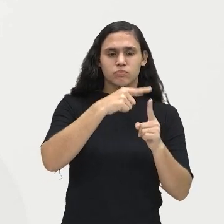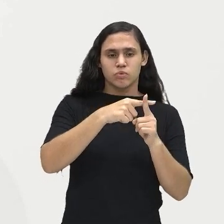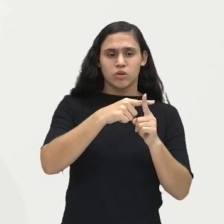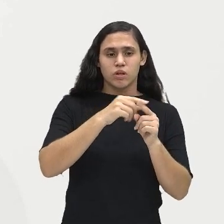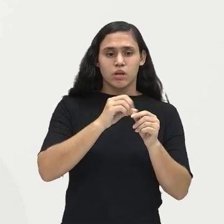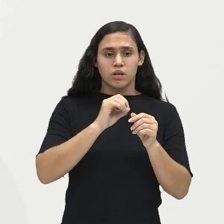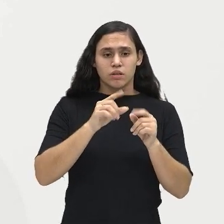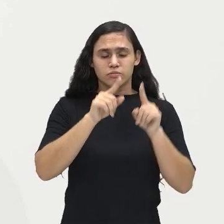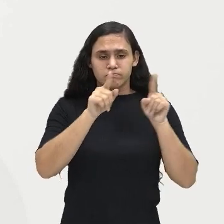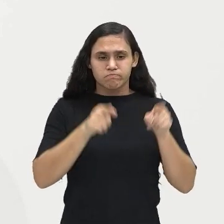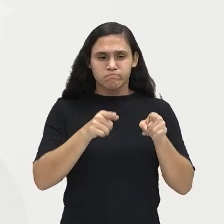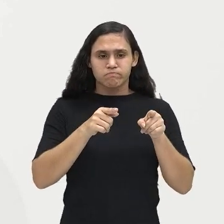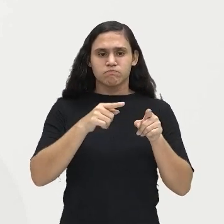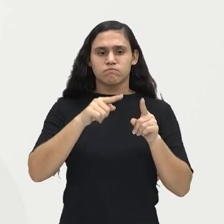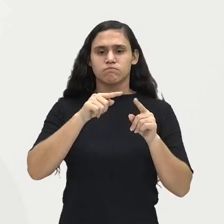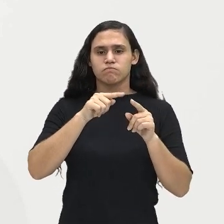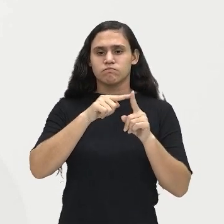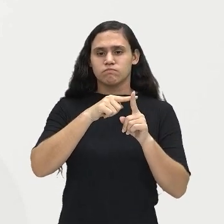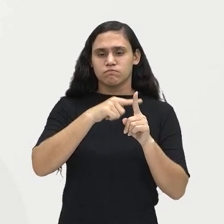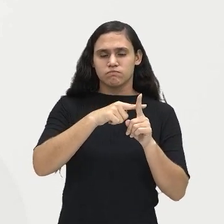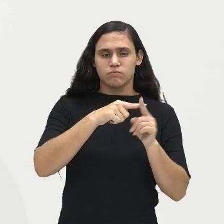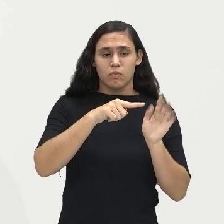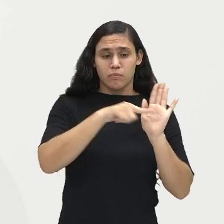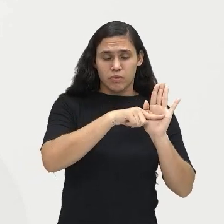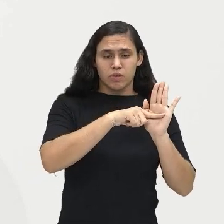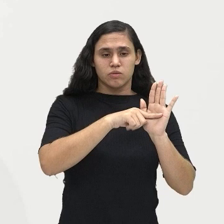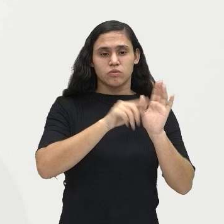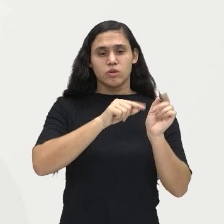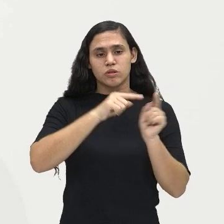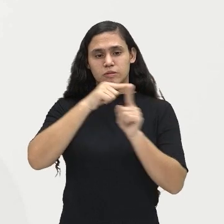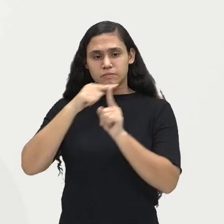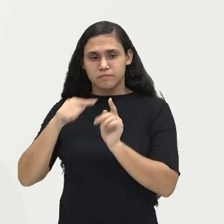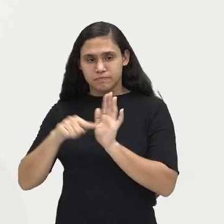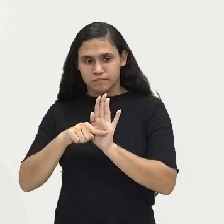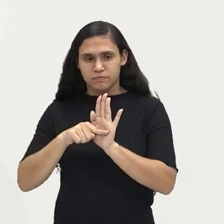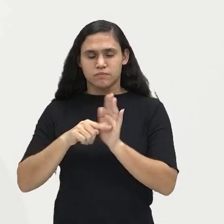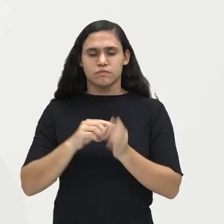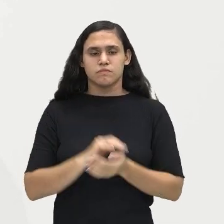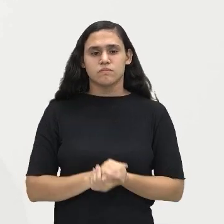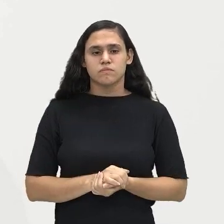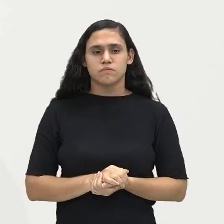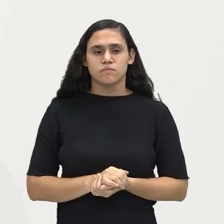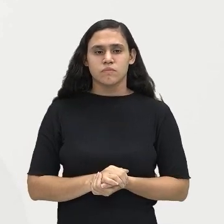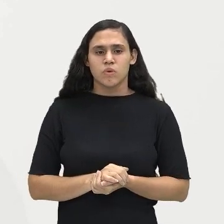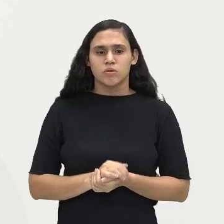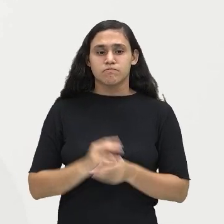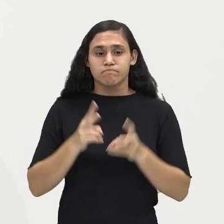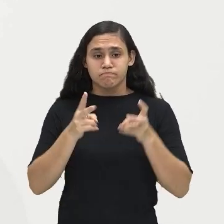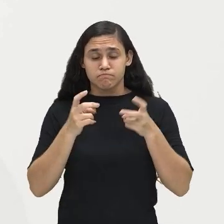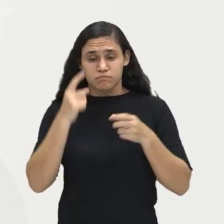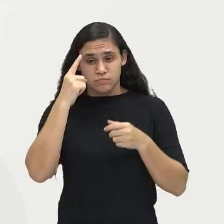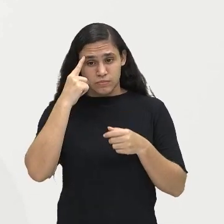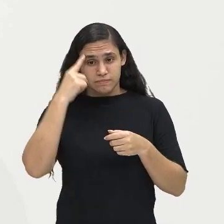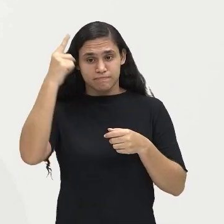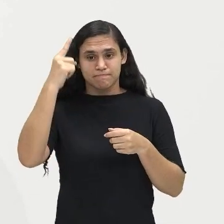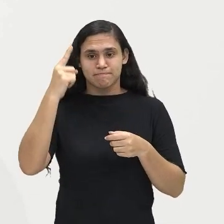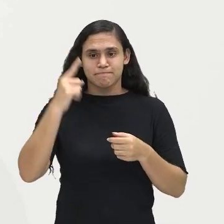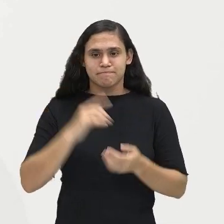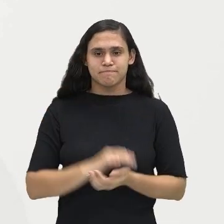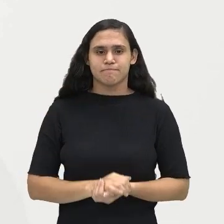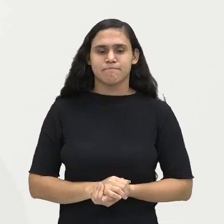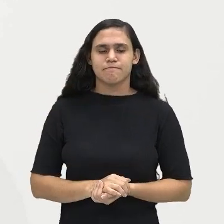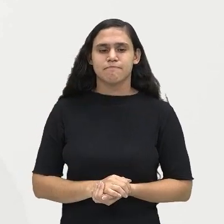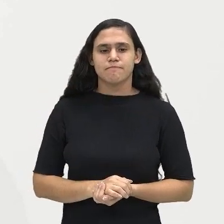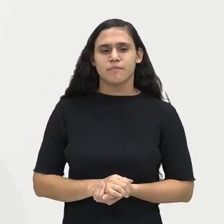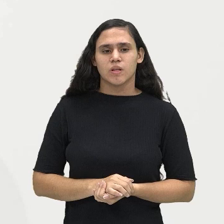menos. Atenção, porque isso vale quando nós temos mais aqui, ó. Tá bom? Fica esperto aí, porque se for sinal de menos, a